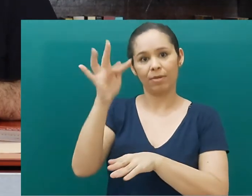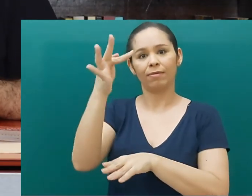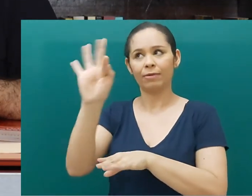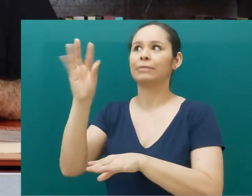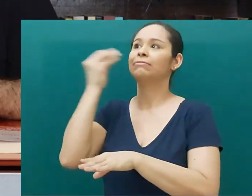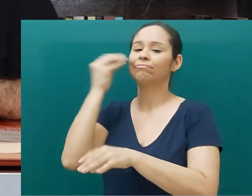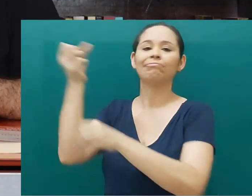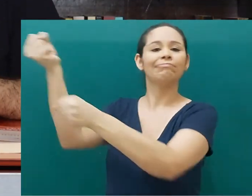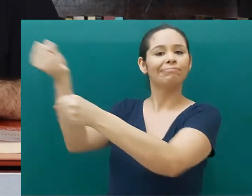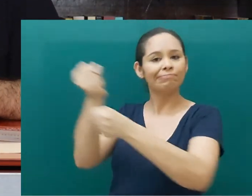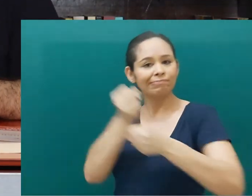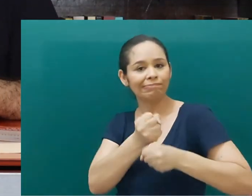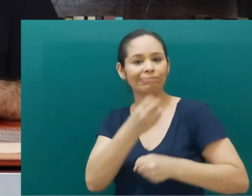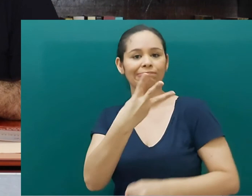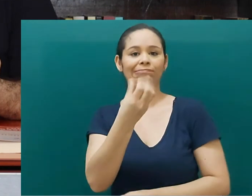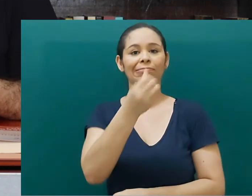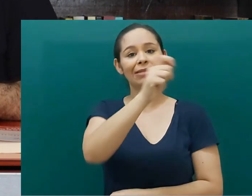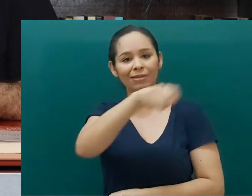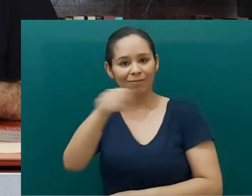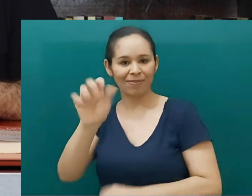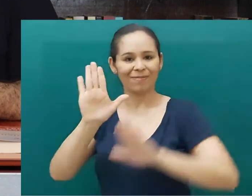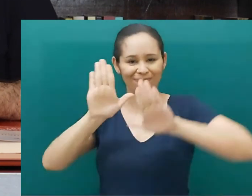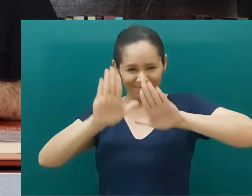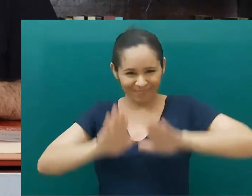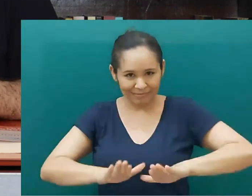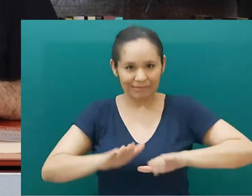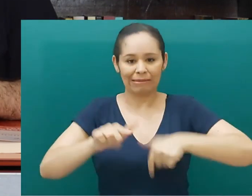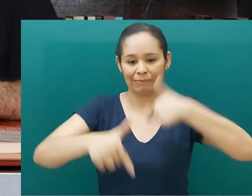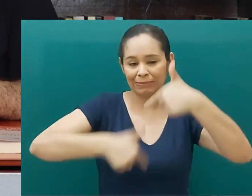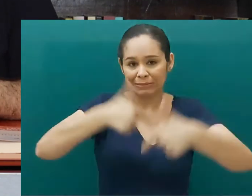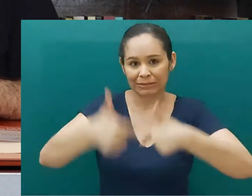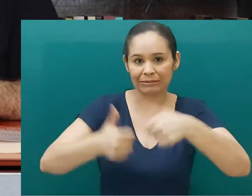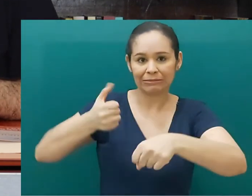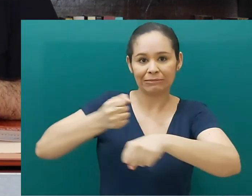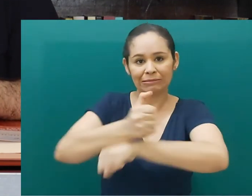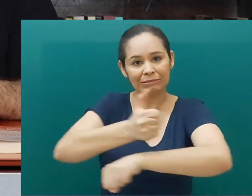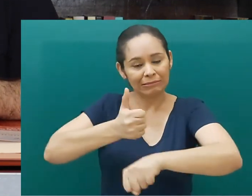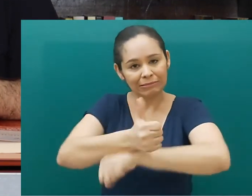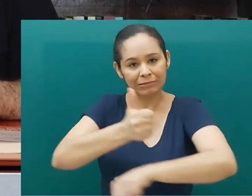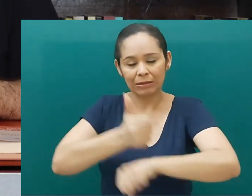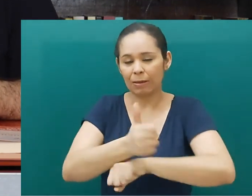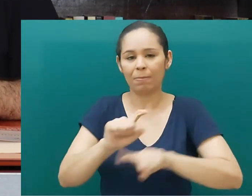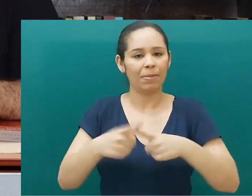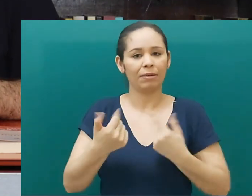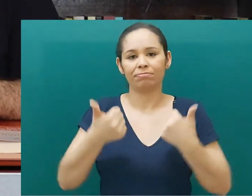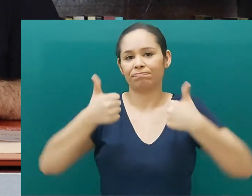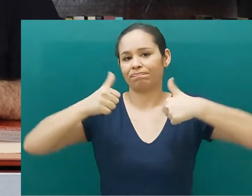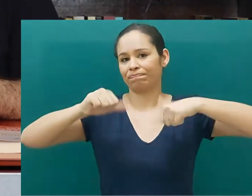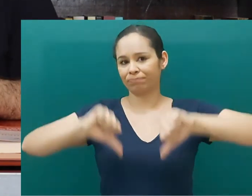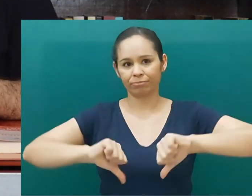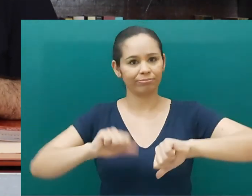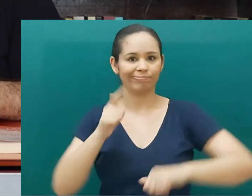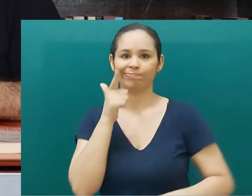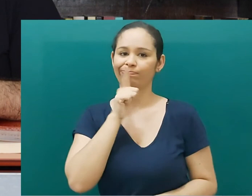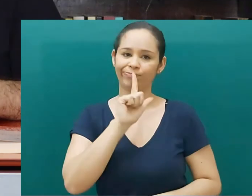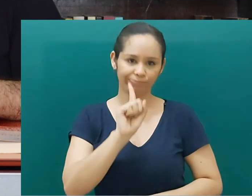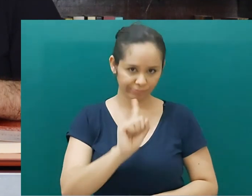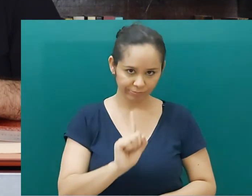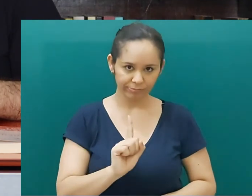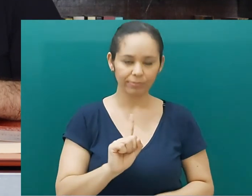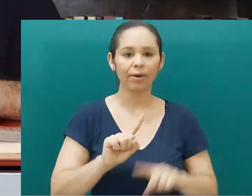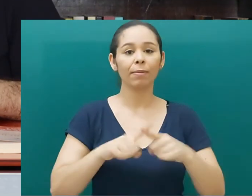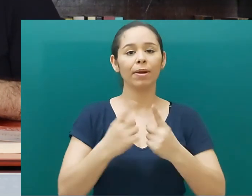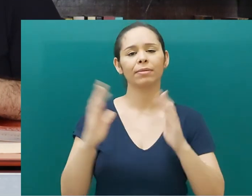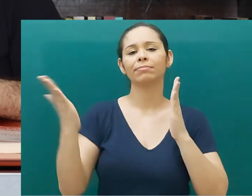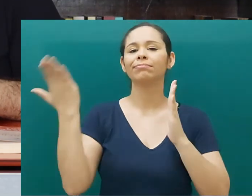que na realidade era esse contrato dos 36, para povoar o interior da Guiana Francesa.